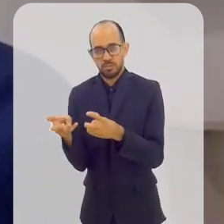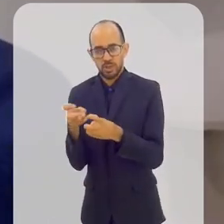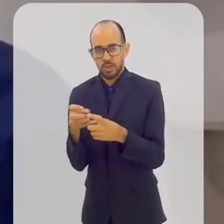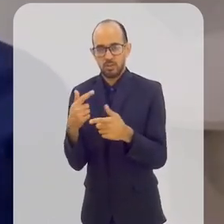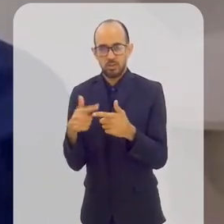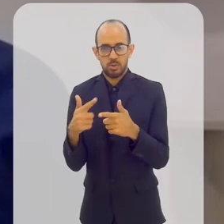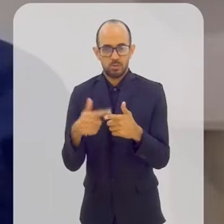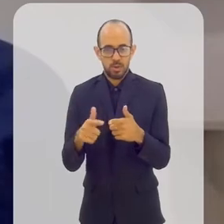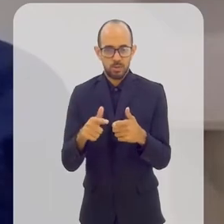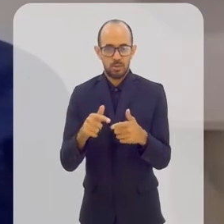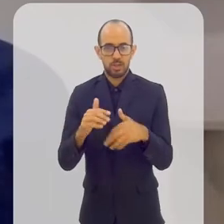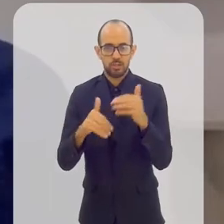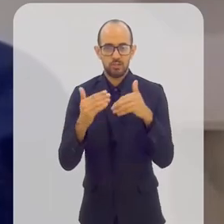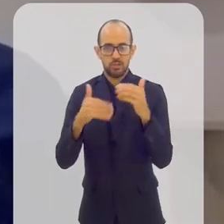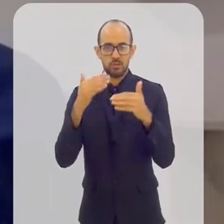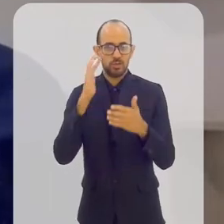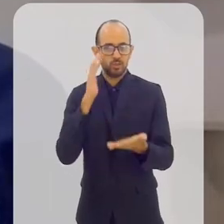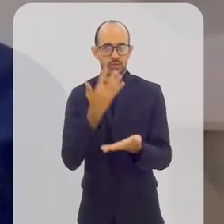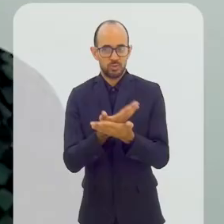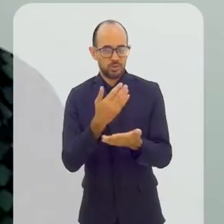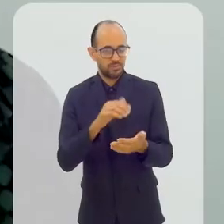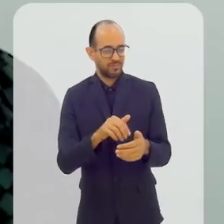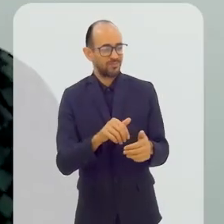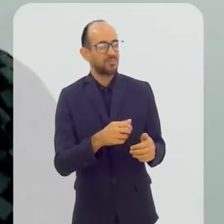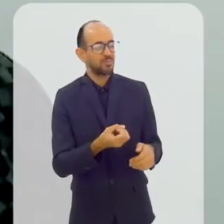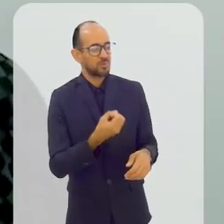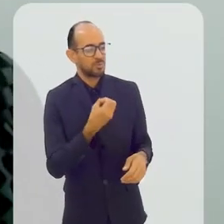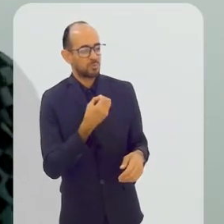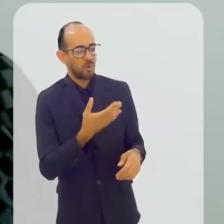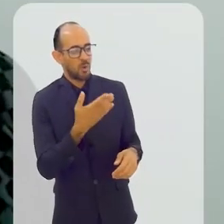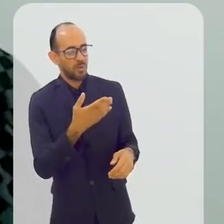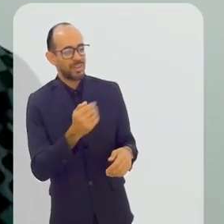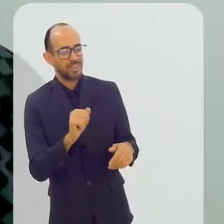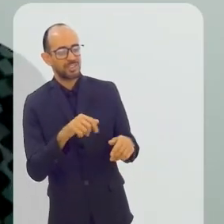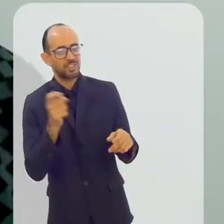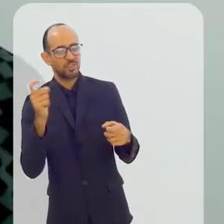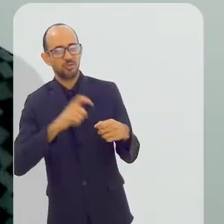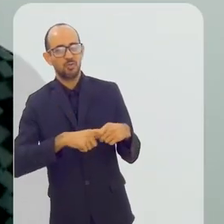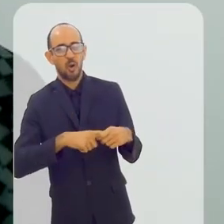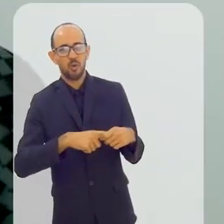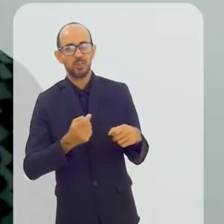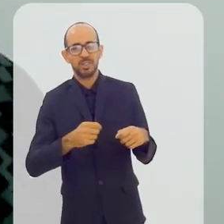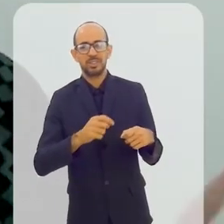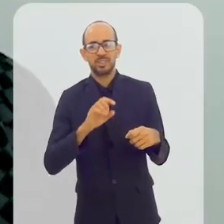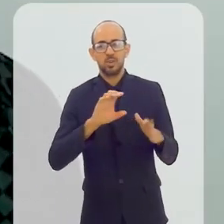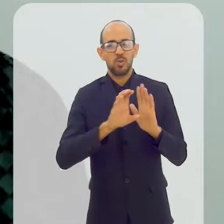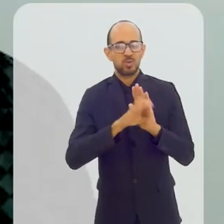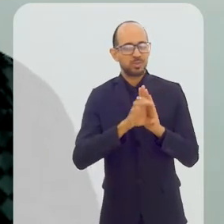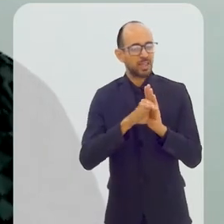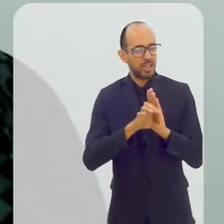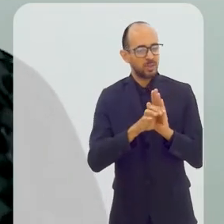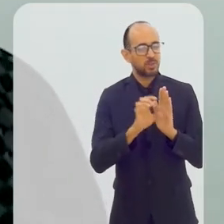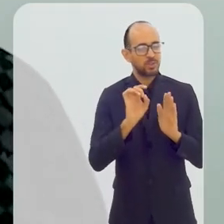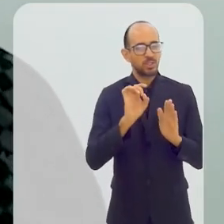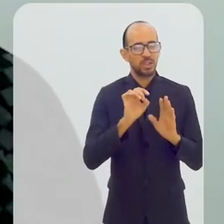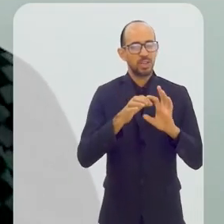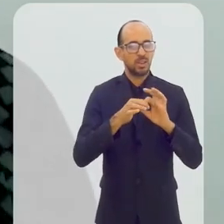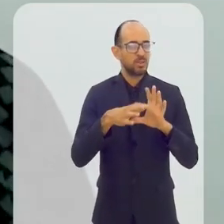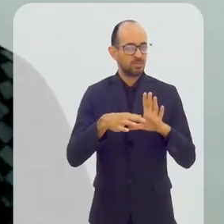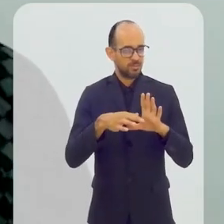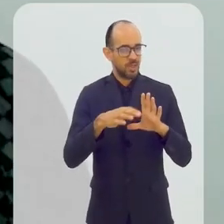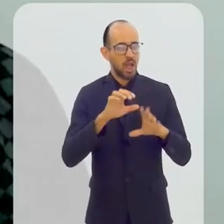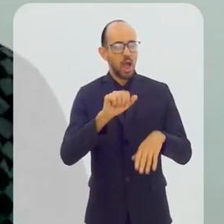e desenvolveram a solução. Achei muito bacana. E aí a gente volta, né, esse conceito de autonomia que o Sabatini também trouxe aí nos